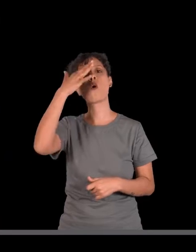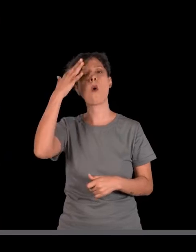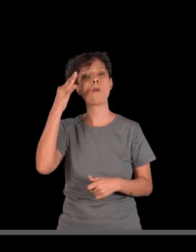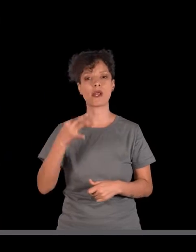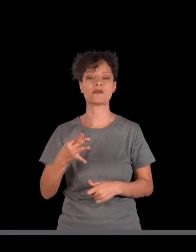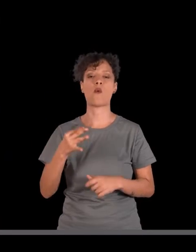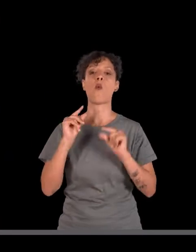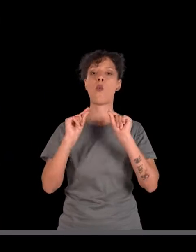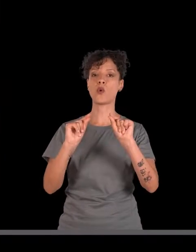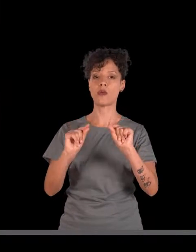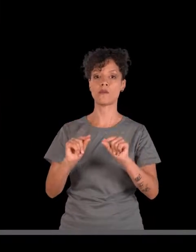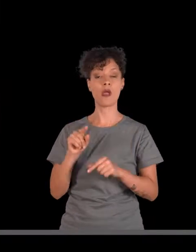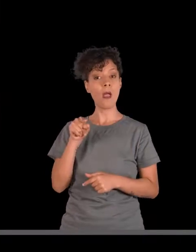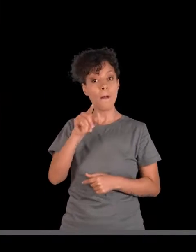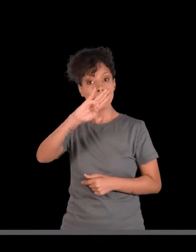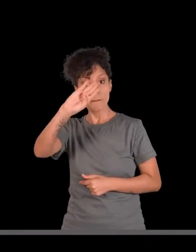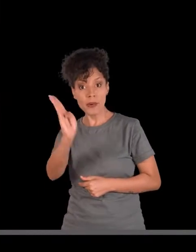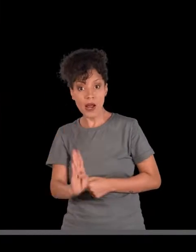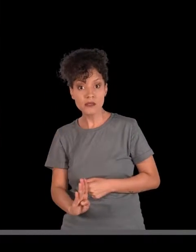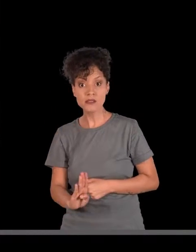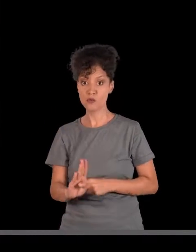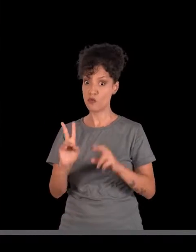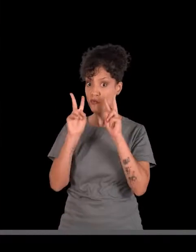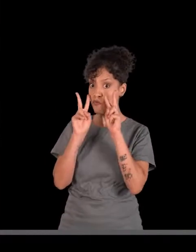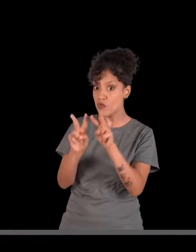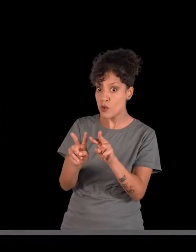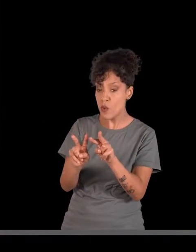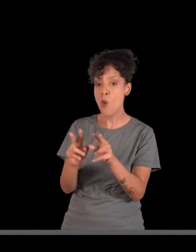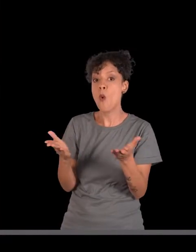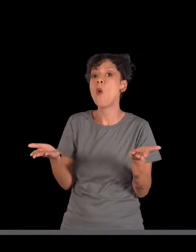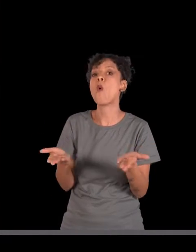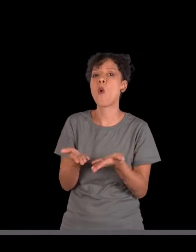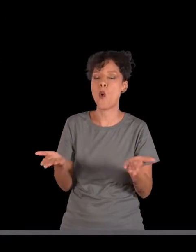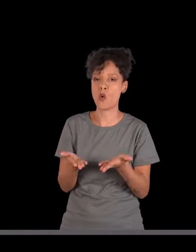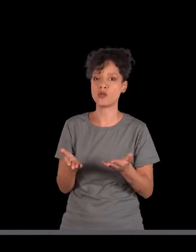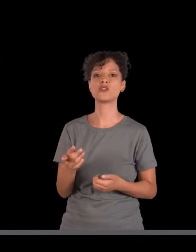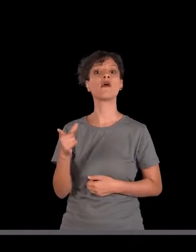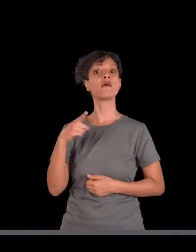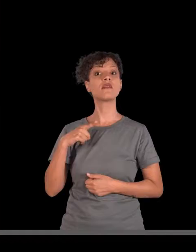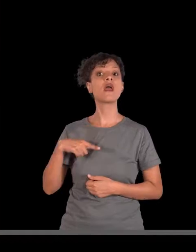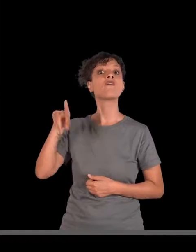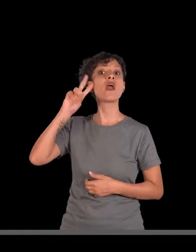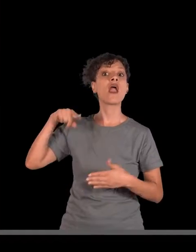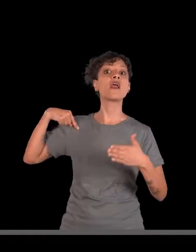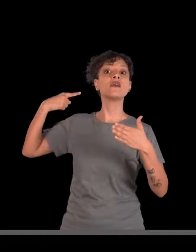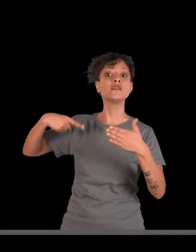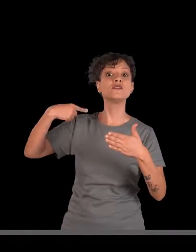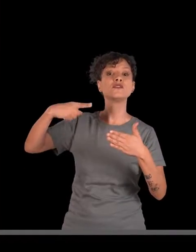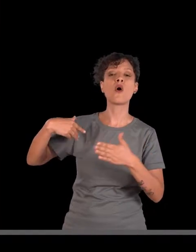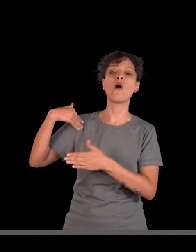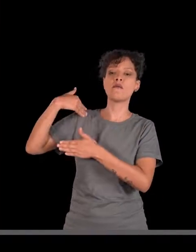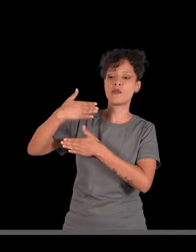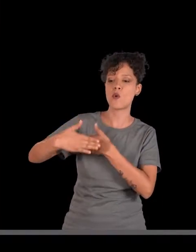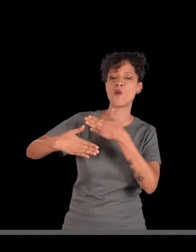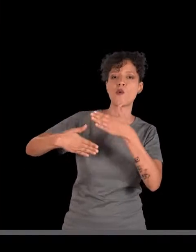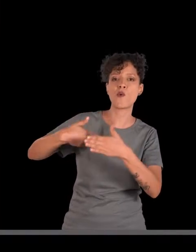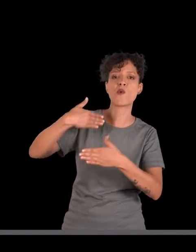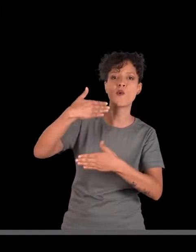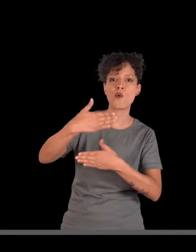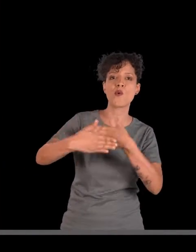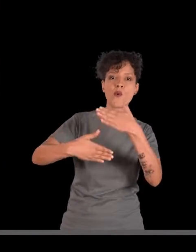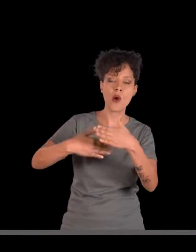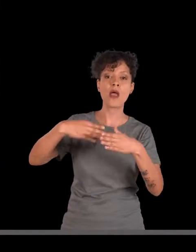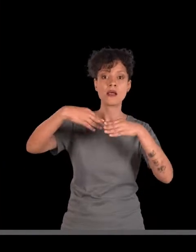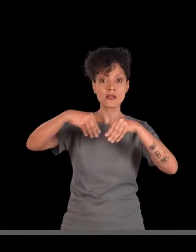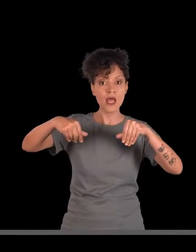entender que esse Brasil que nós estamos vendo hoje é uma consequência de um processo